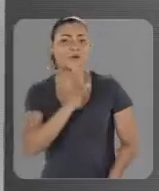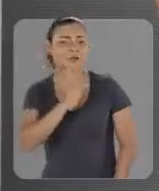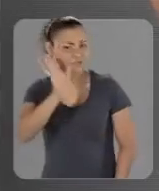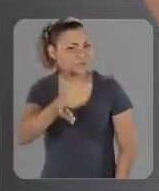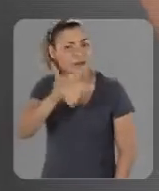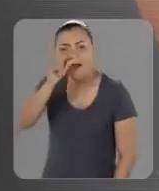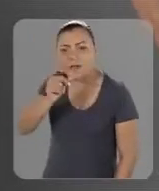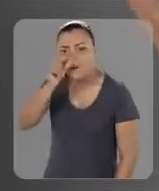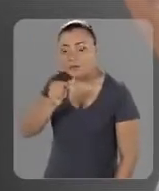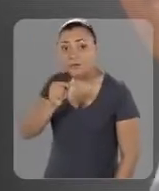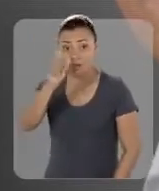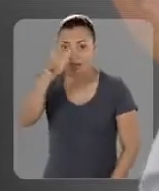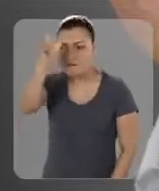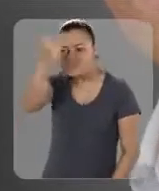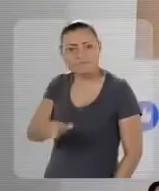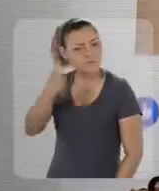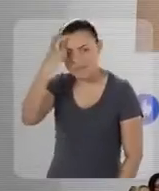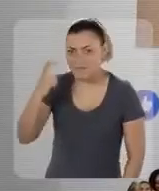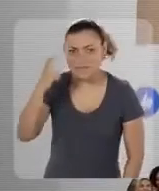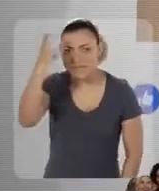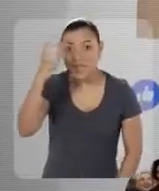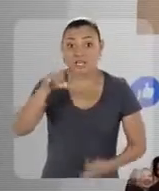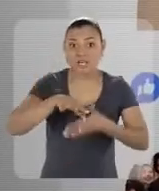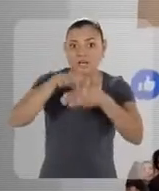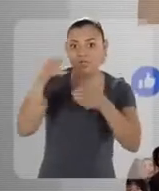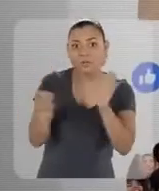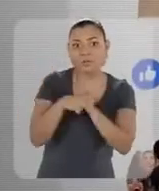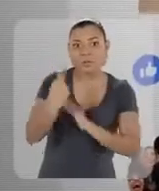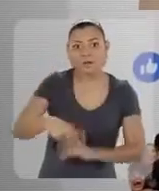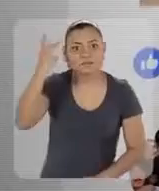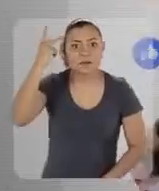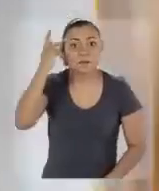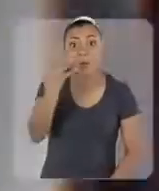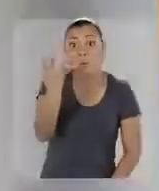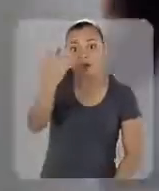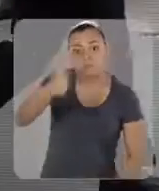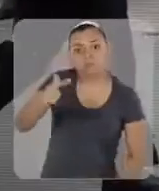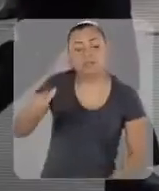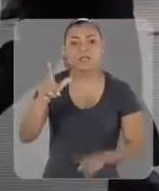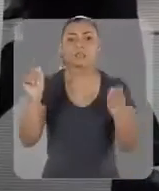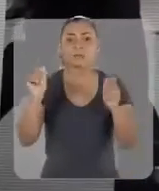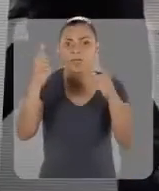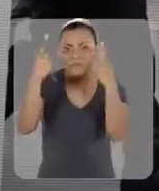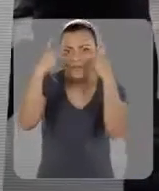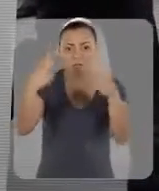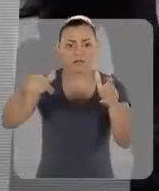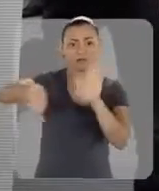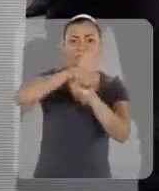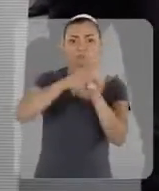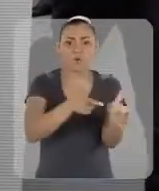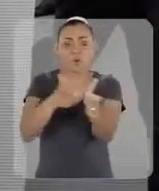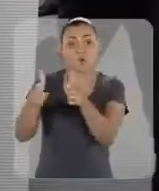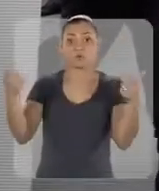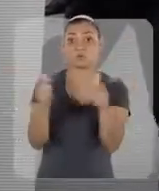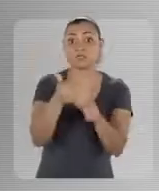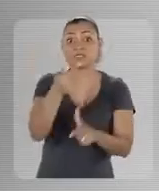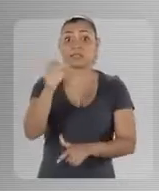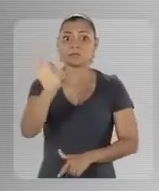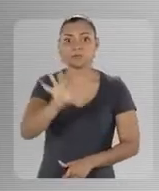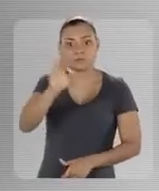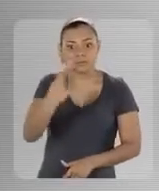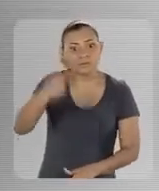Você já deve ter ouvido falar do Alckmin, um cara cabeça que governou São Paulo 4 vezes, que reduziu o número de homicídios em